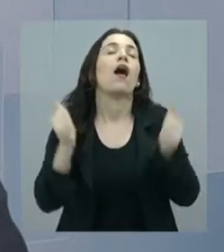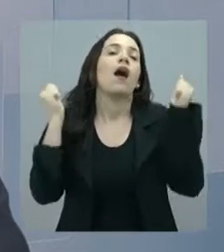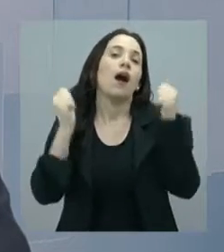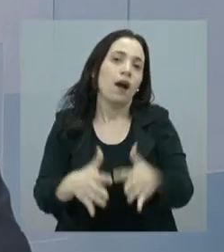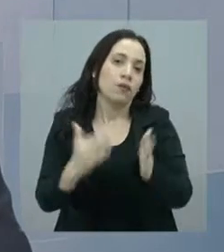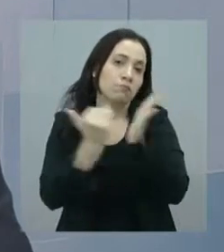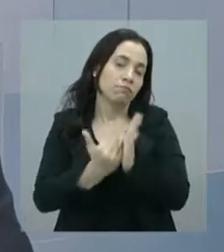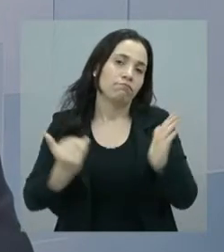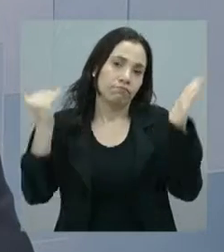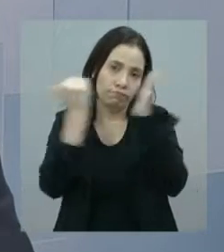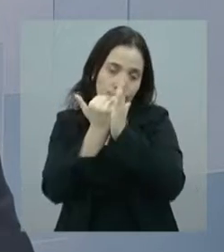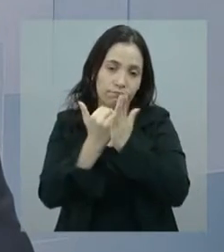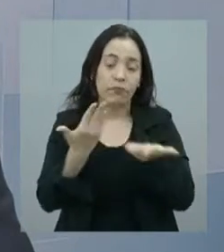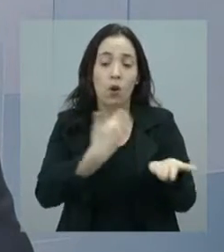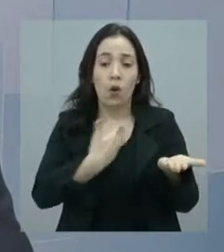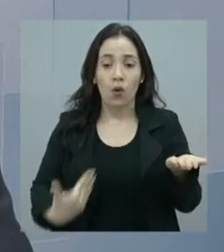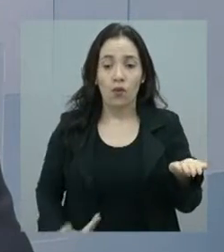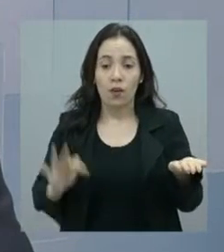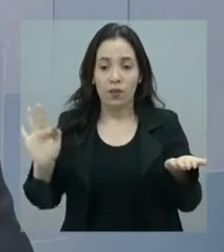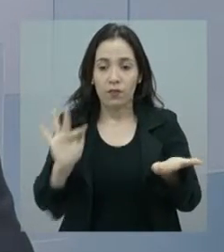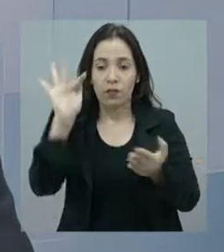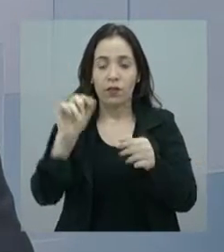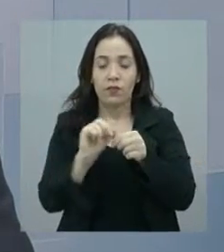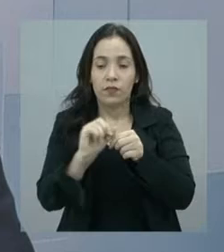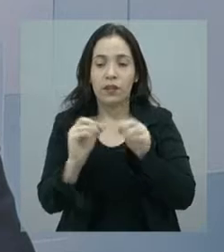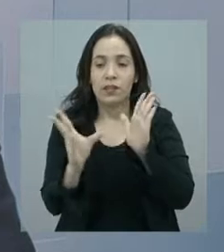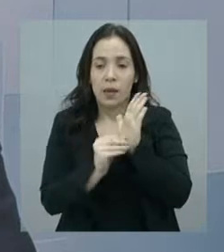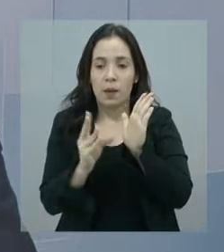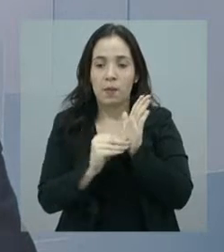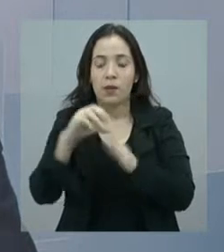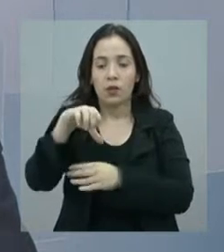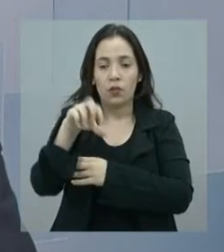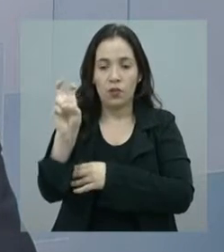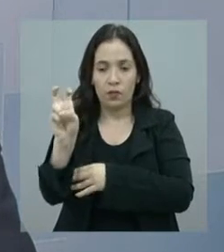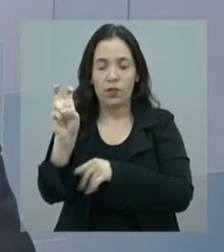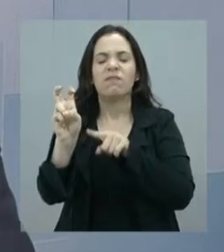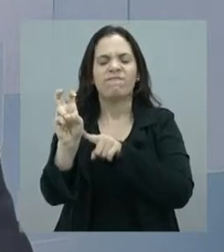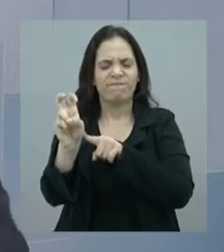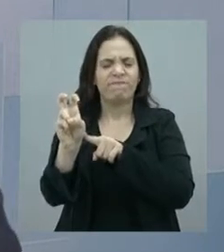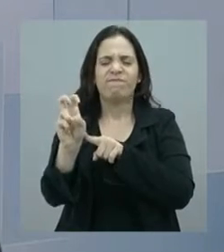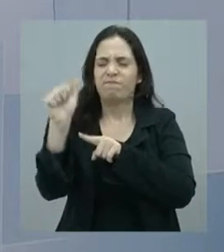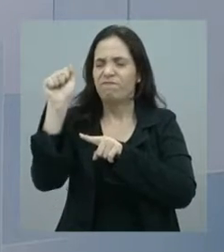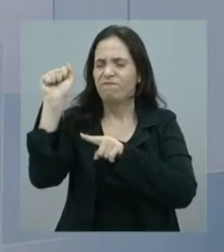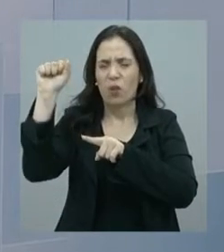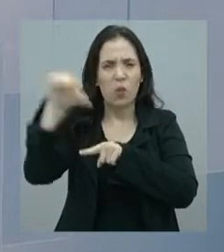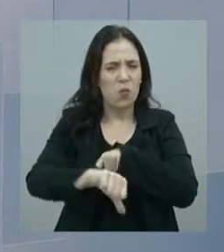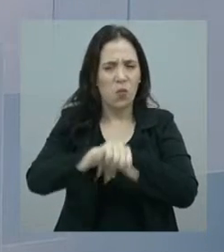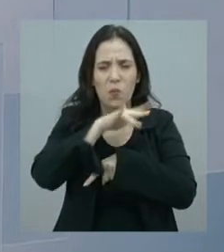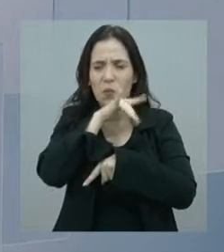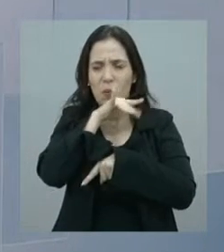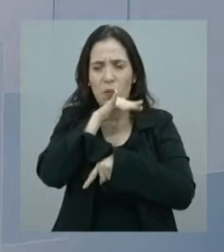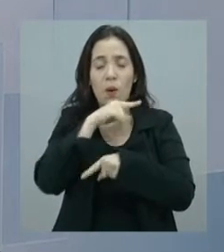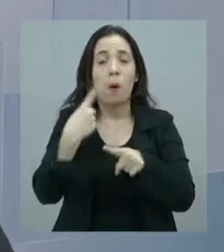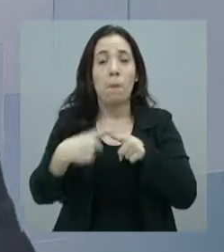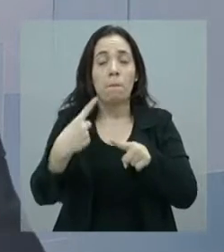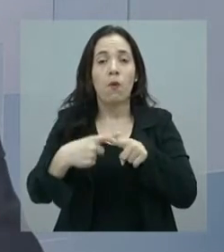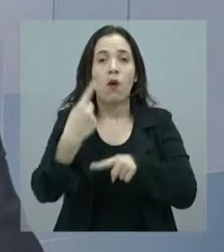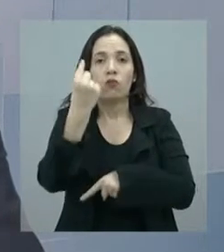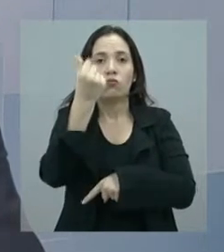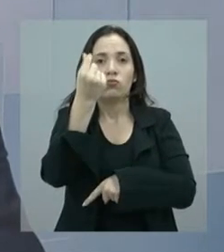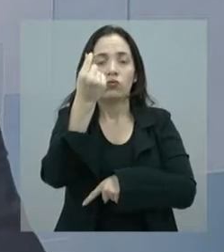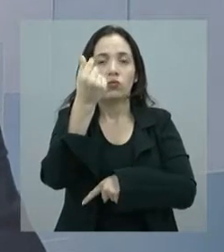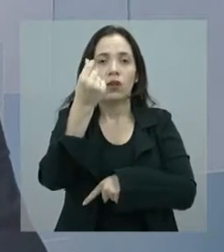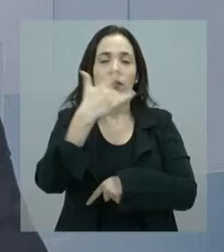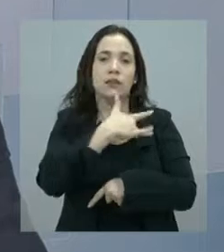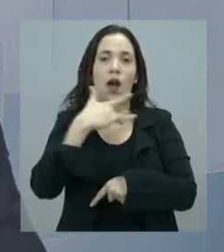Então, a União, com a emenda 95, né, foi criminosa a emenda 95 do governo Temer, porque ele congelou a